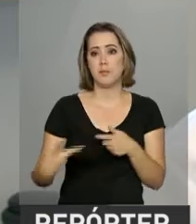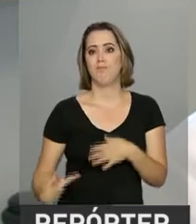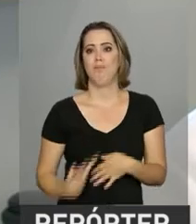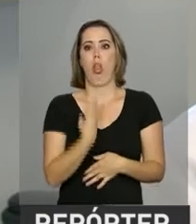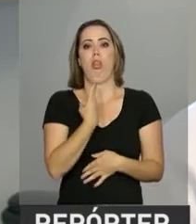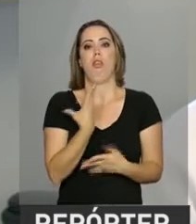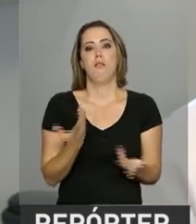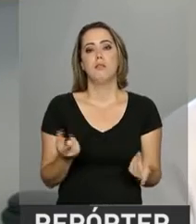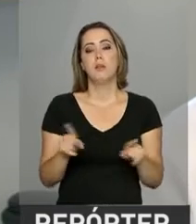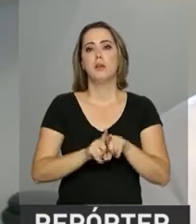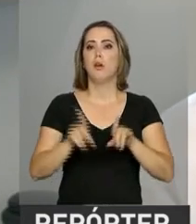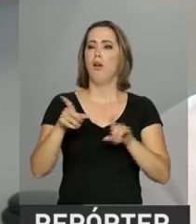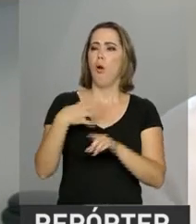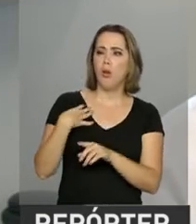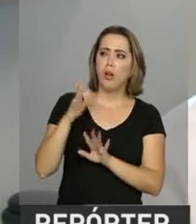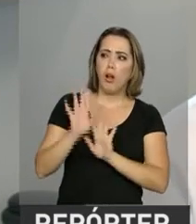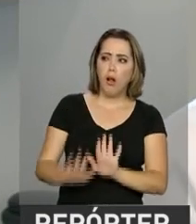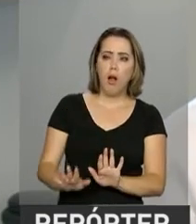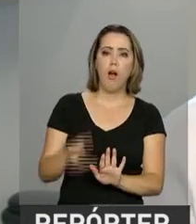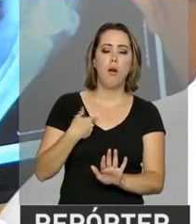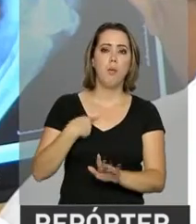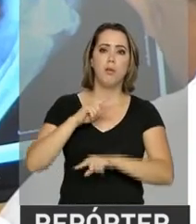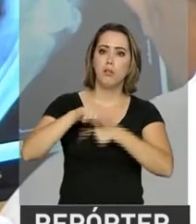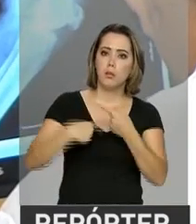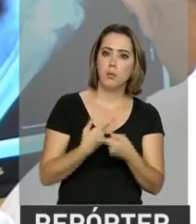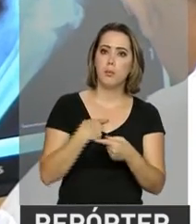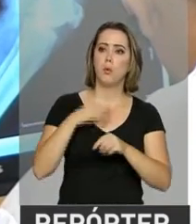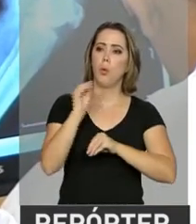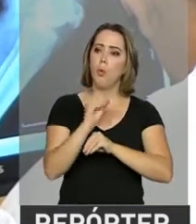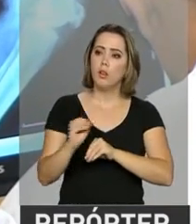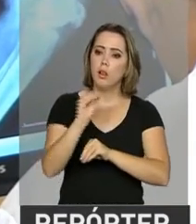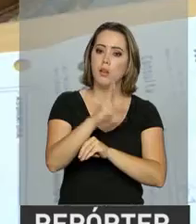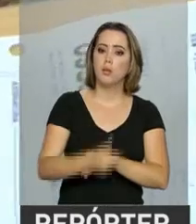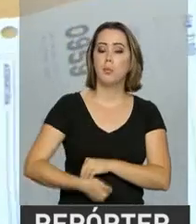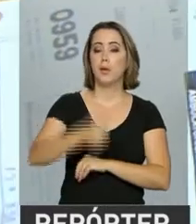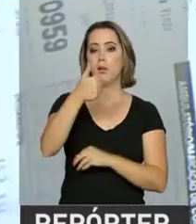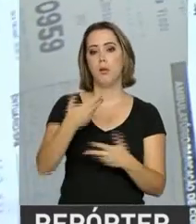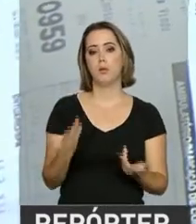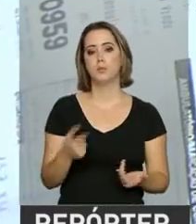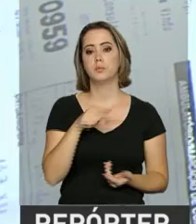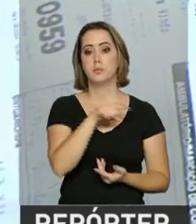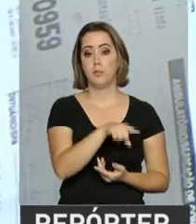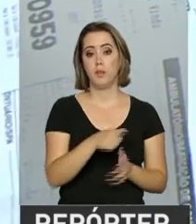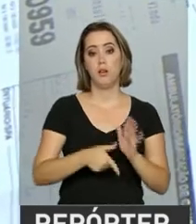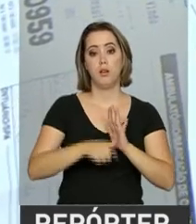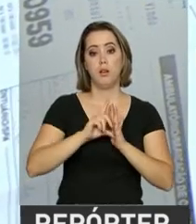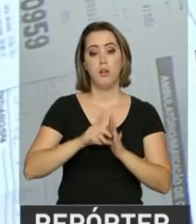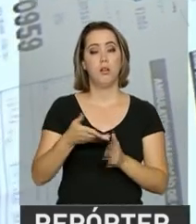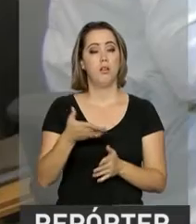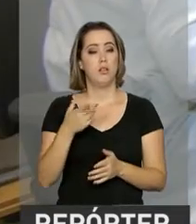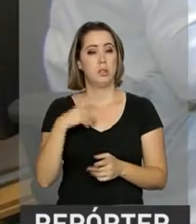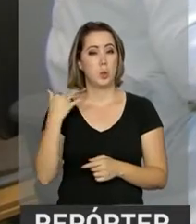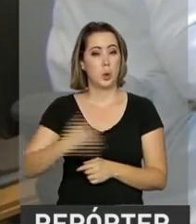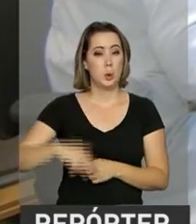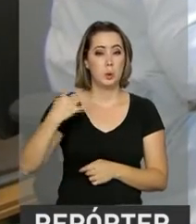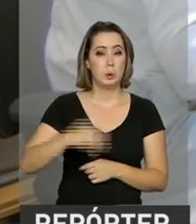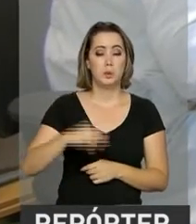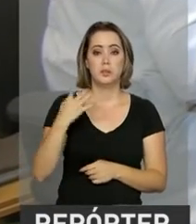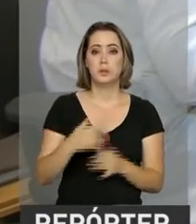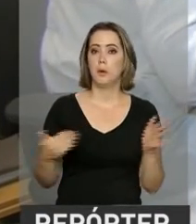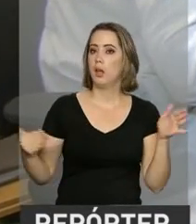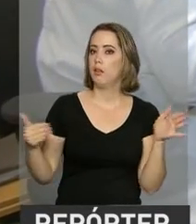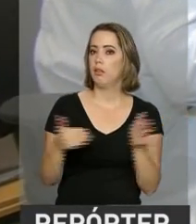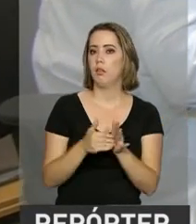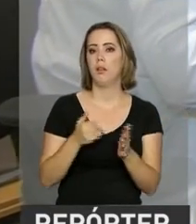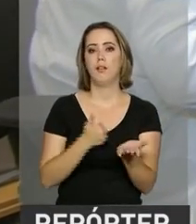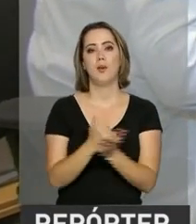menos complicação e menos efeitos colaterais é o caso da dona helena que há anos sofria com dores no joelho até iniciar o